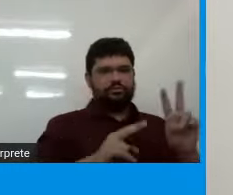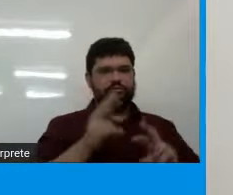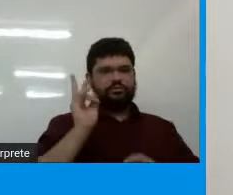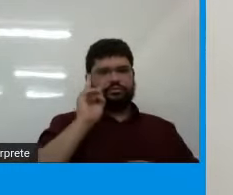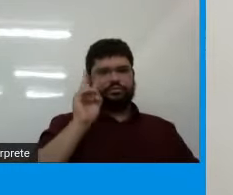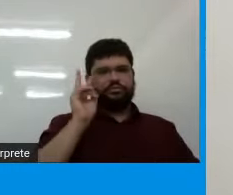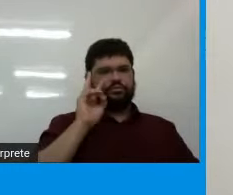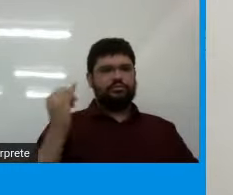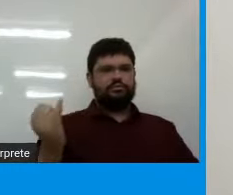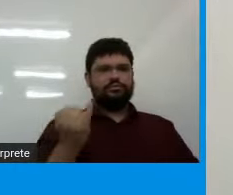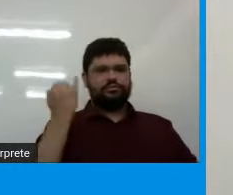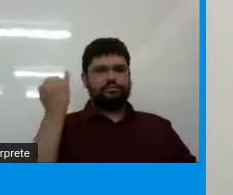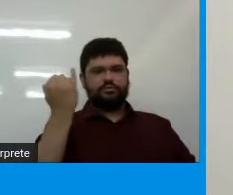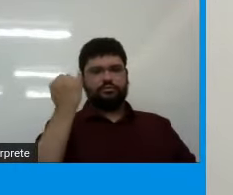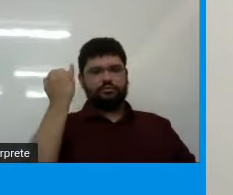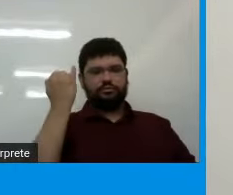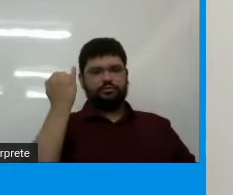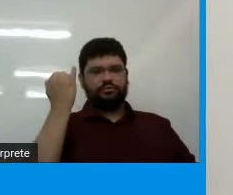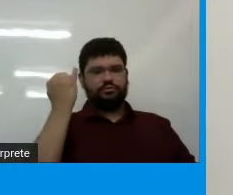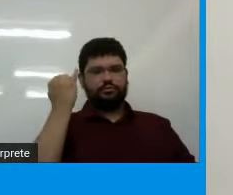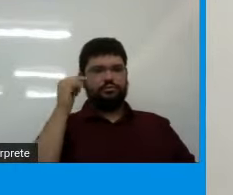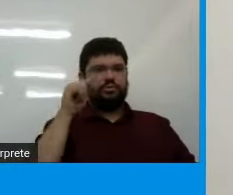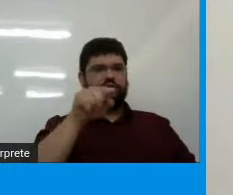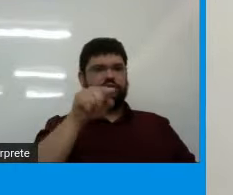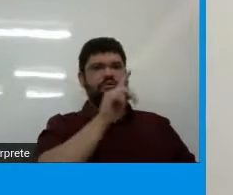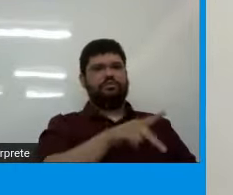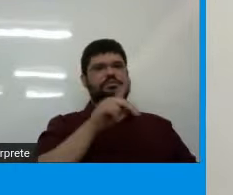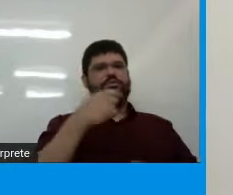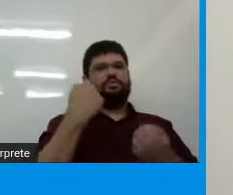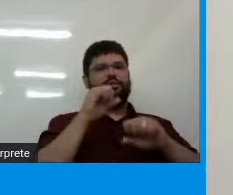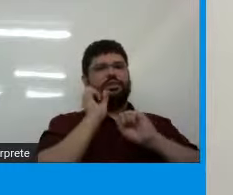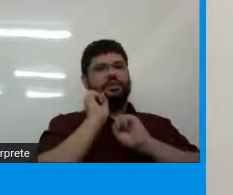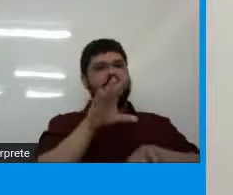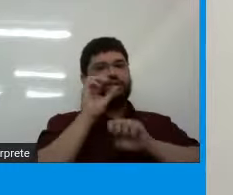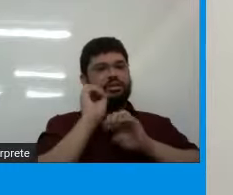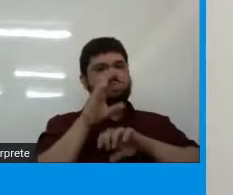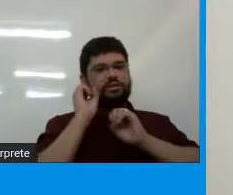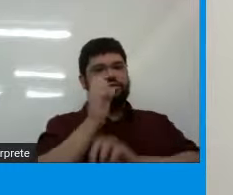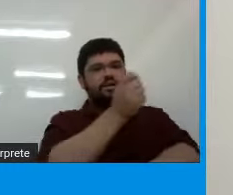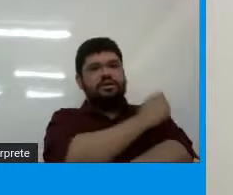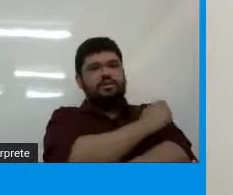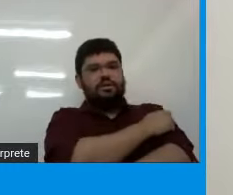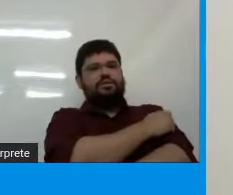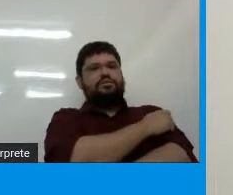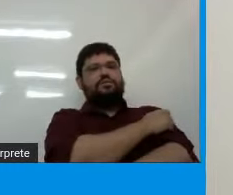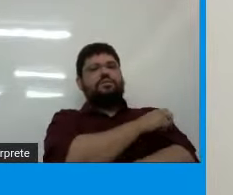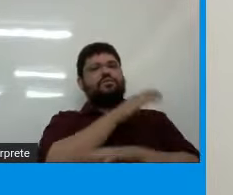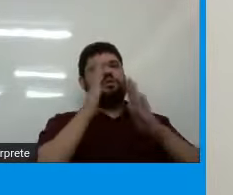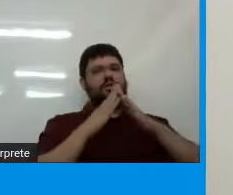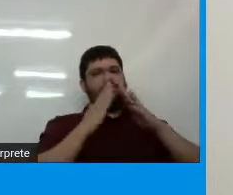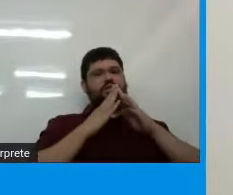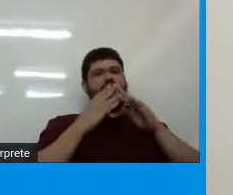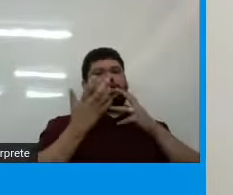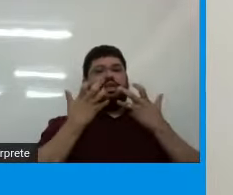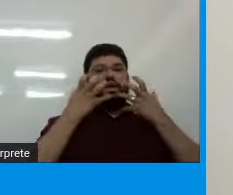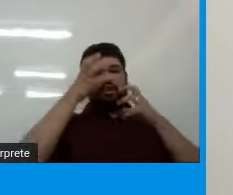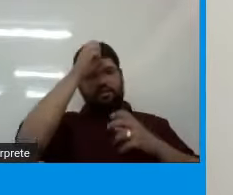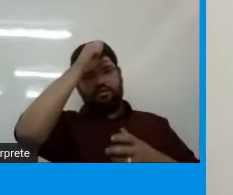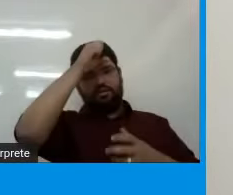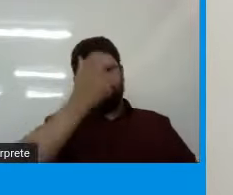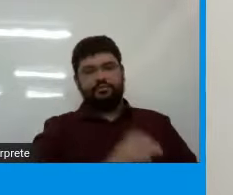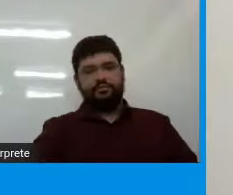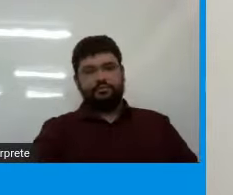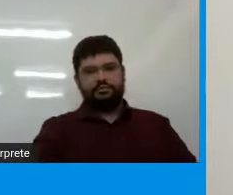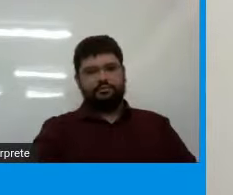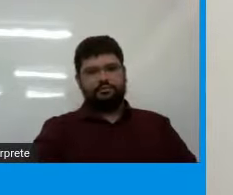mais importante é o que você, professor, tem para ensinar para um aluno que está do outro lado da tela com muita vontade de aprender. Uma